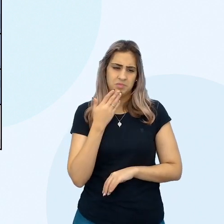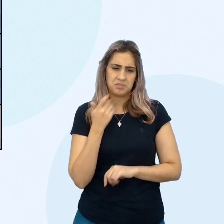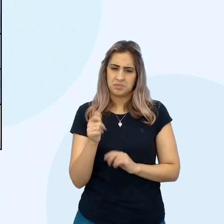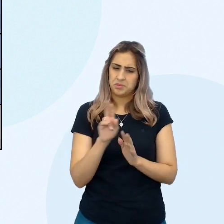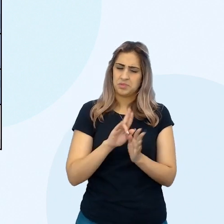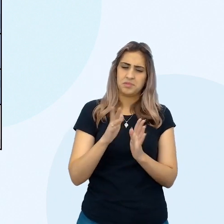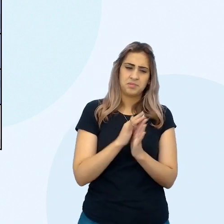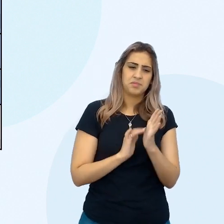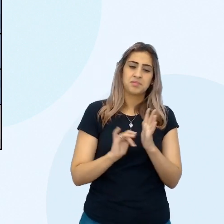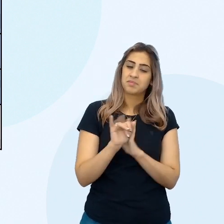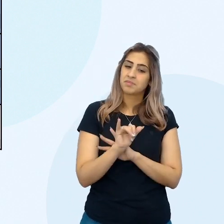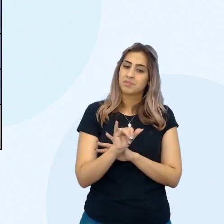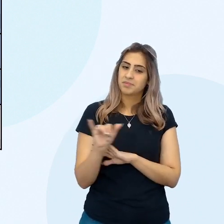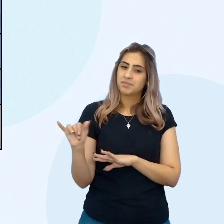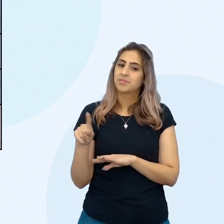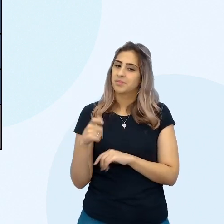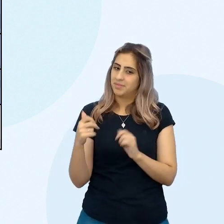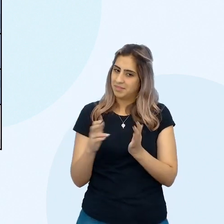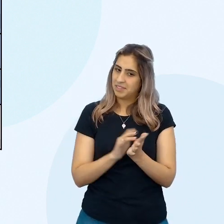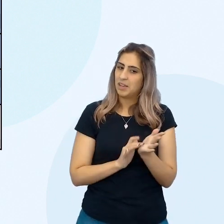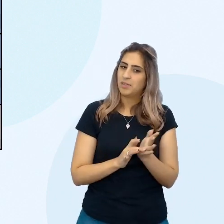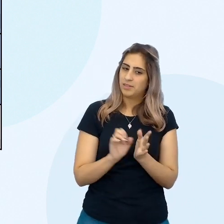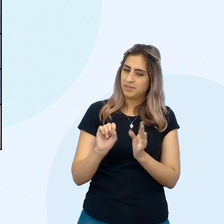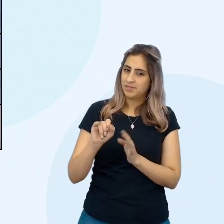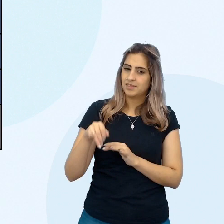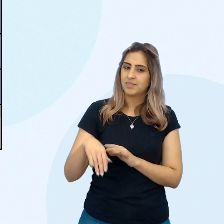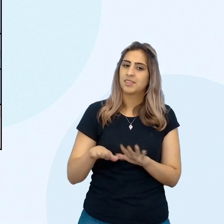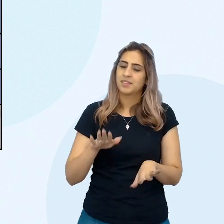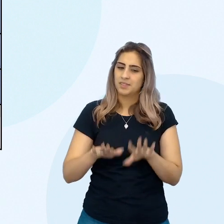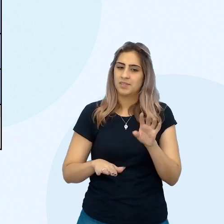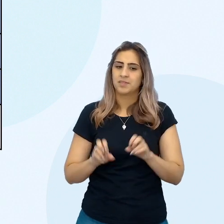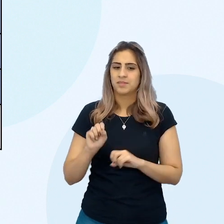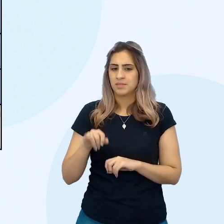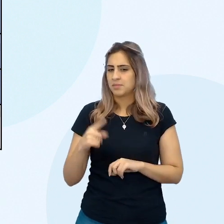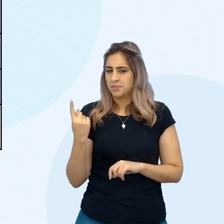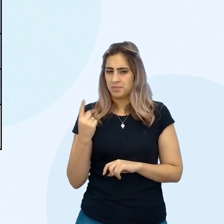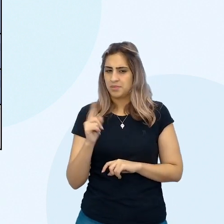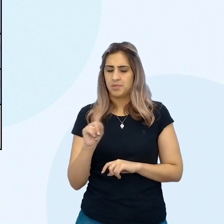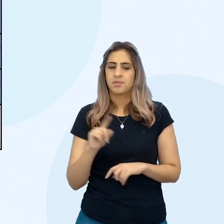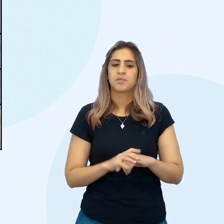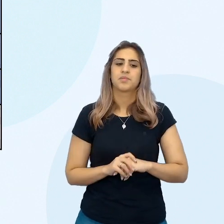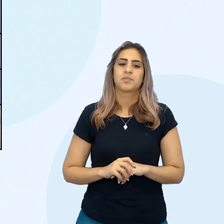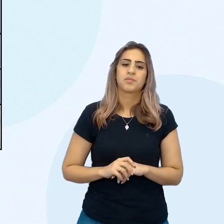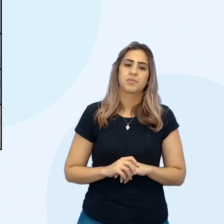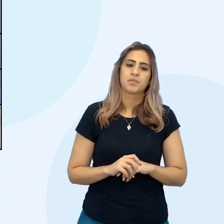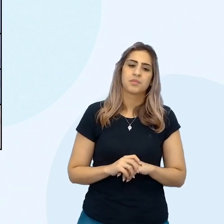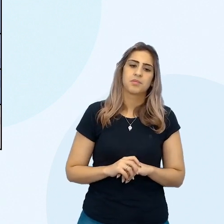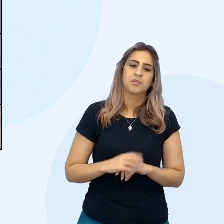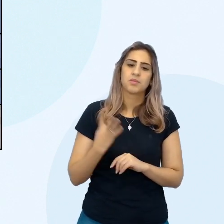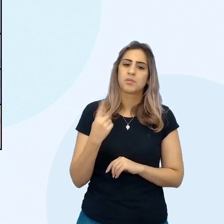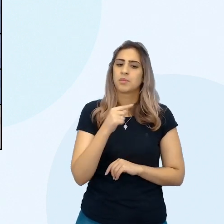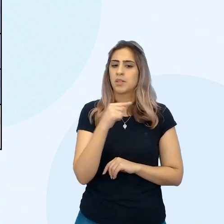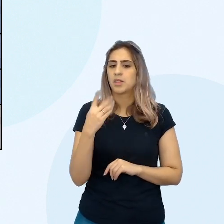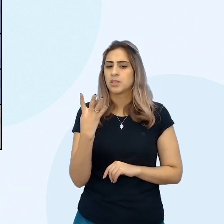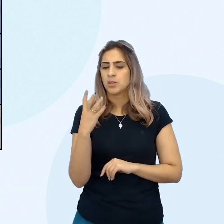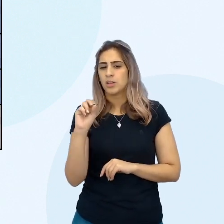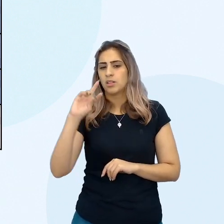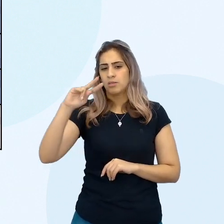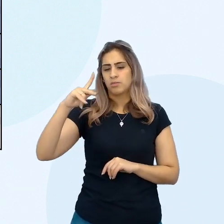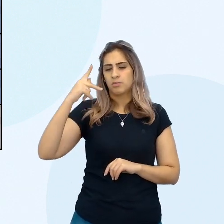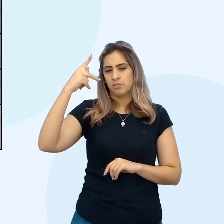calculadora. Não. Mas o y, Osmar, você vai precisar. Alguns sim. Alguns sim. O primeiro acho que não. Não. Então a gente vai ter menos 40 ao quadrado. Isso. Primeiro, vamos pensar no